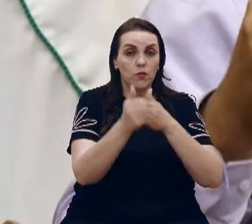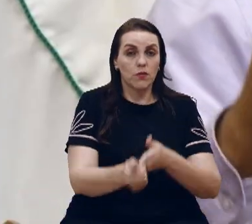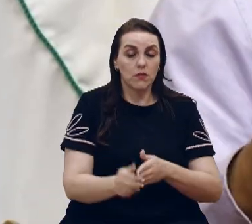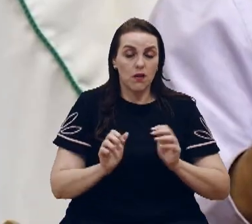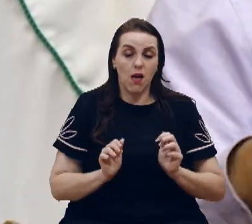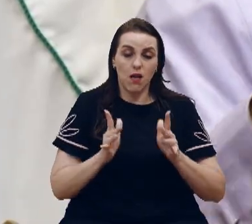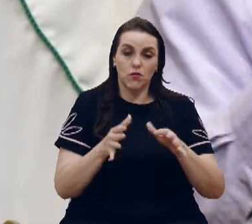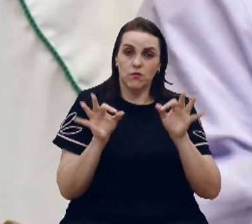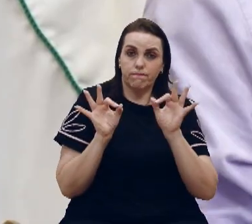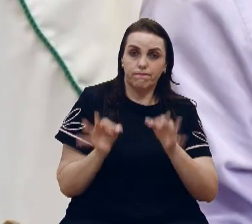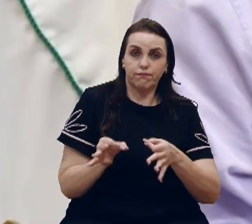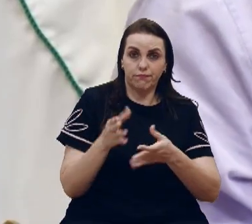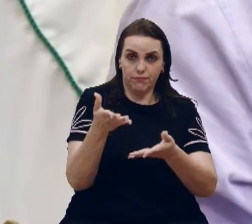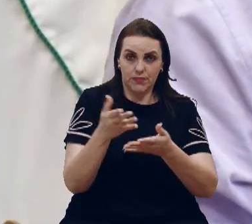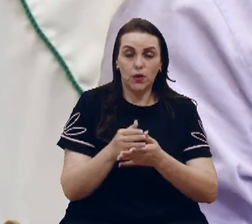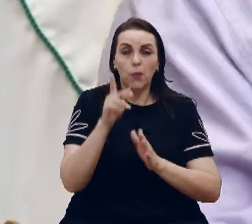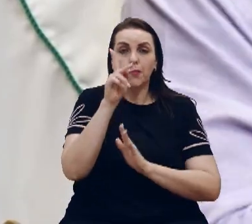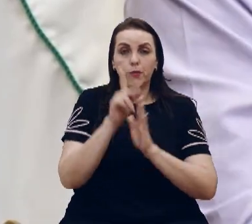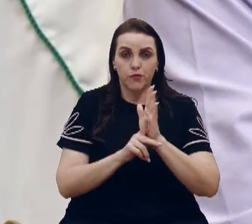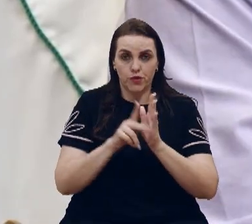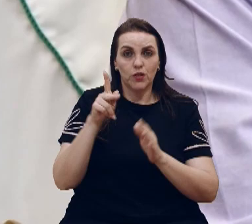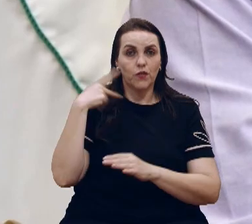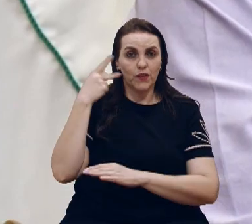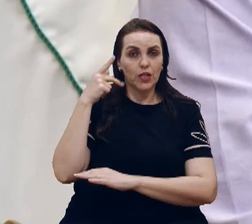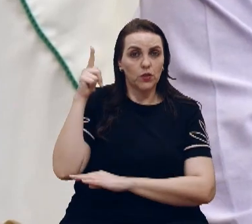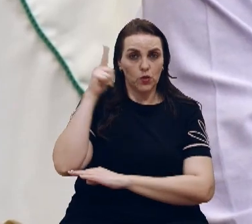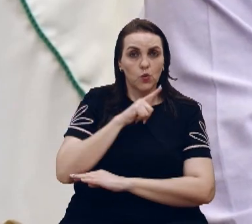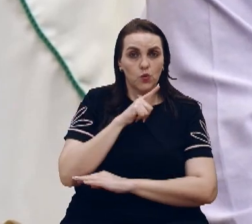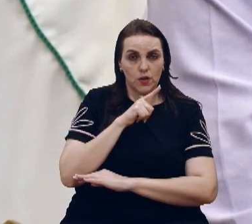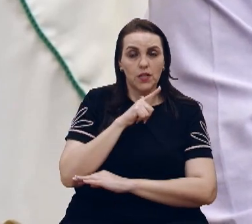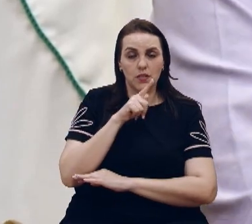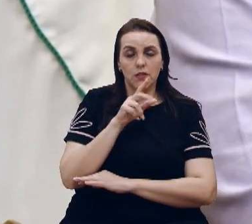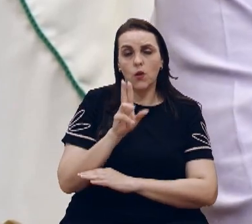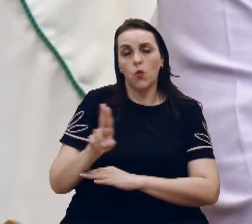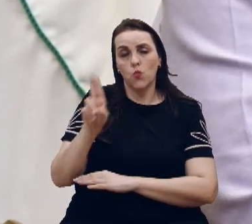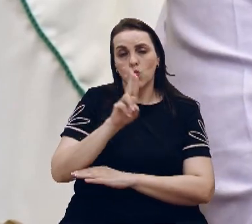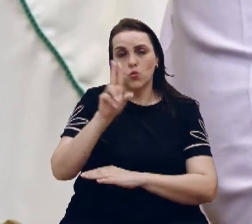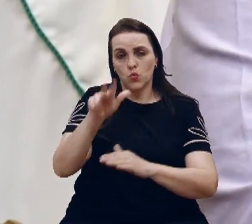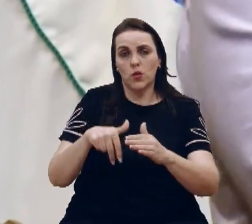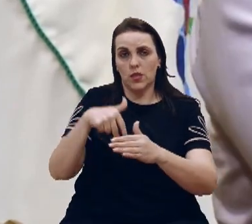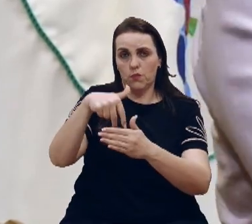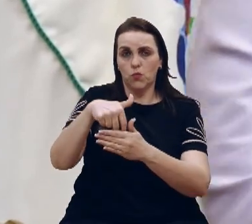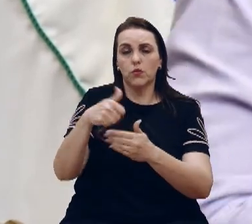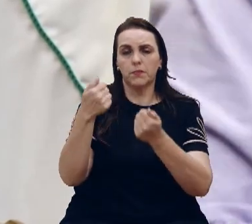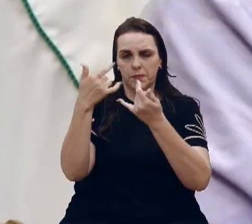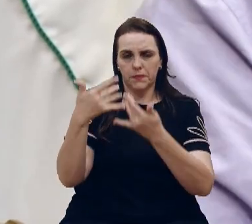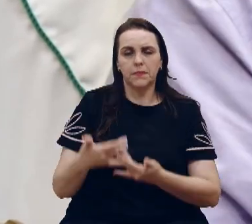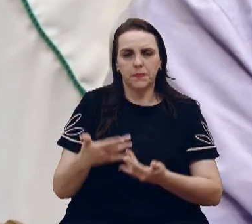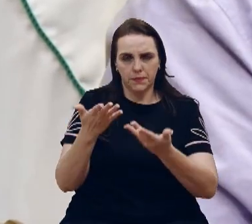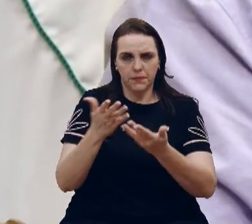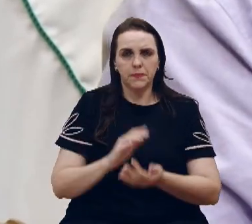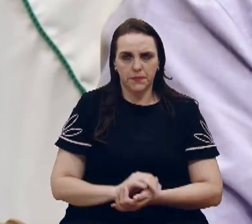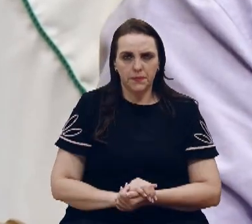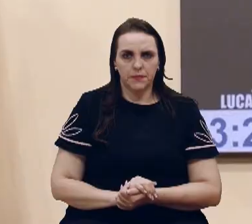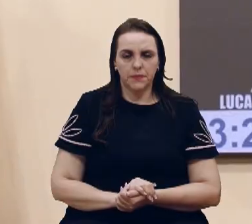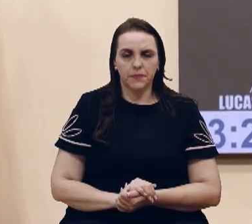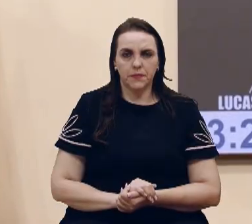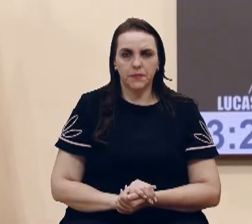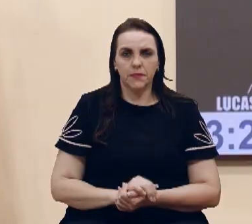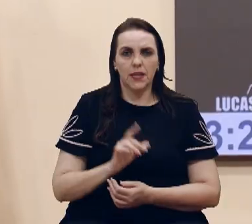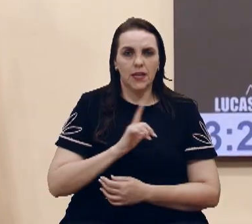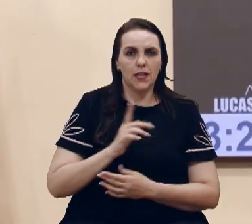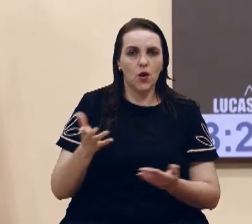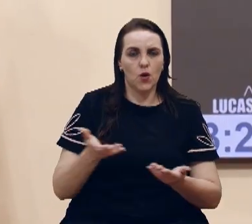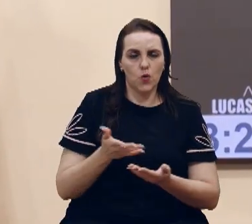eficazes. Então esse projeto aí que o vereador Lucas Carenhato utilizou a tribuna no seu espaço do Grande Expediente para destacar